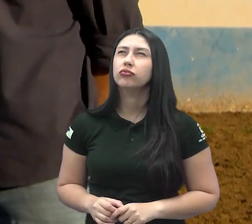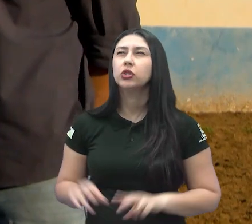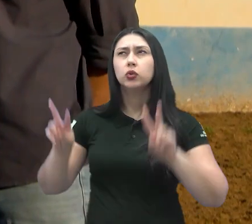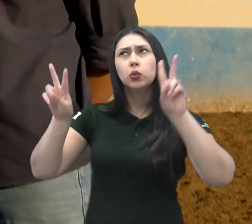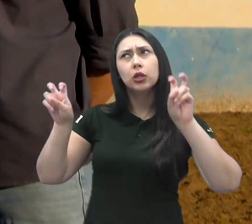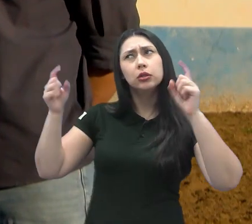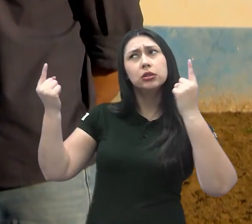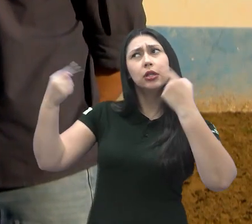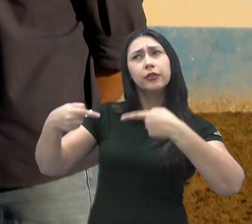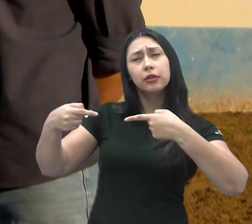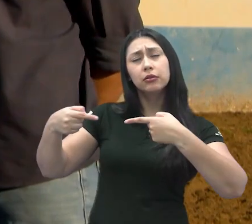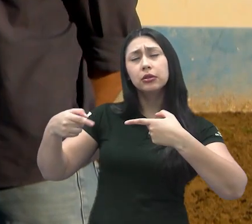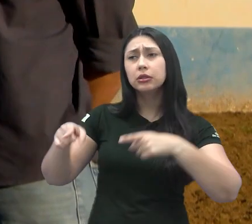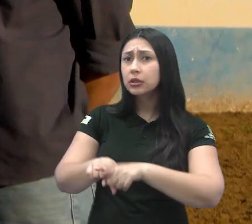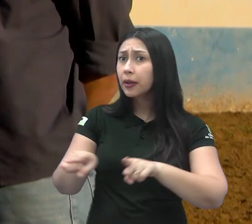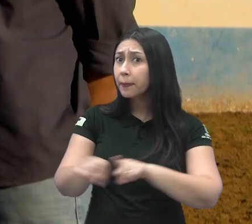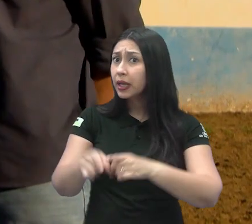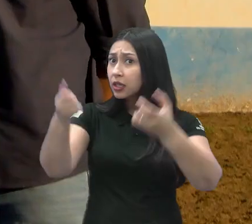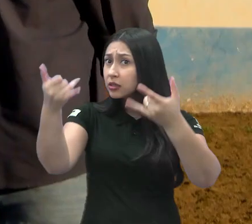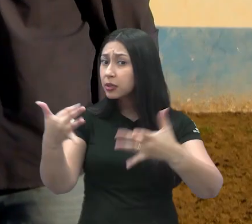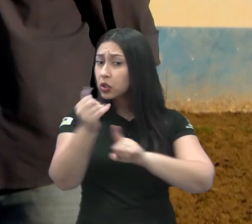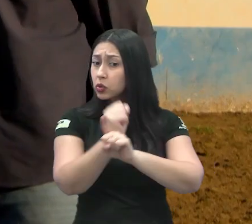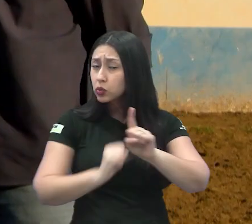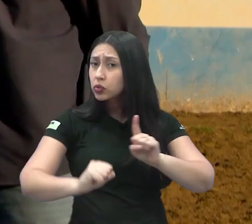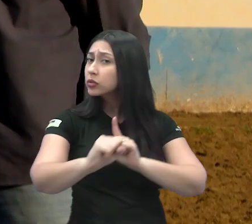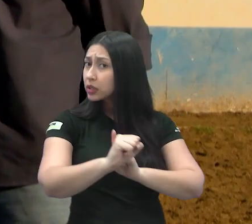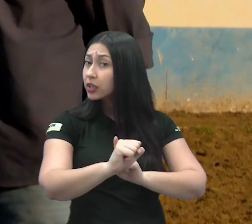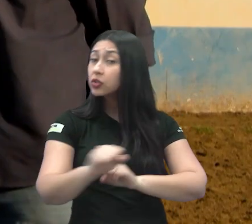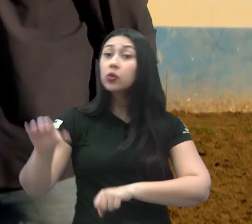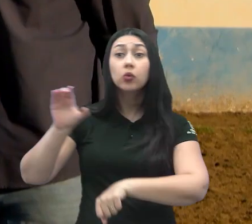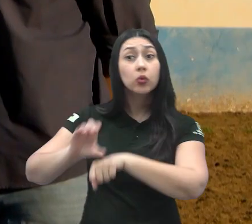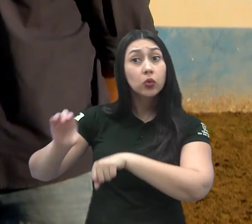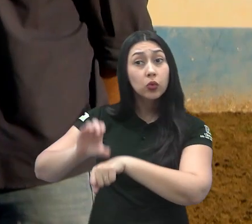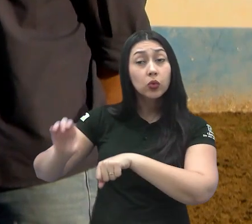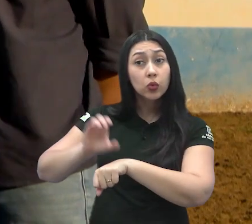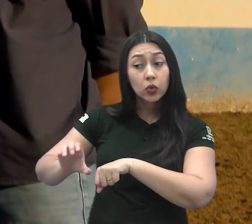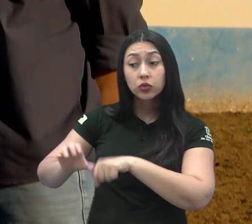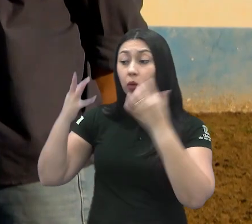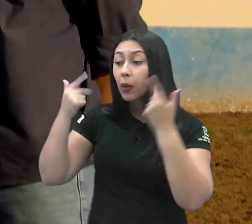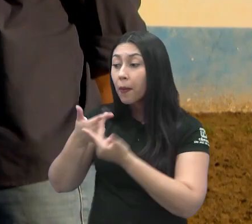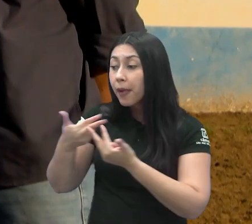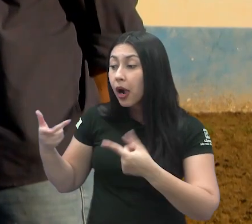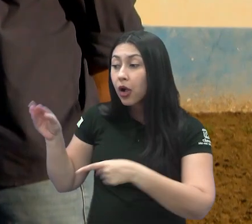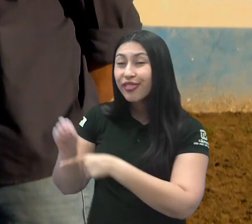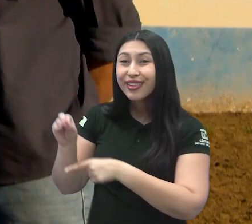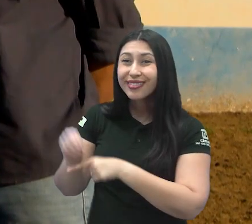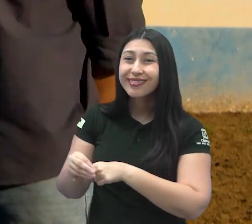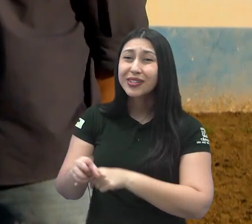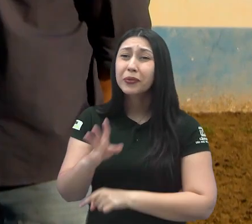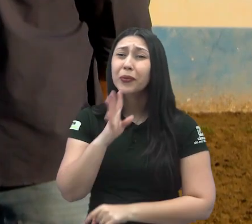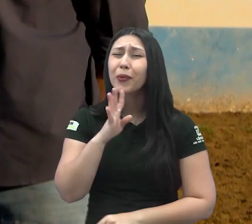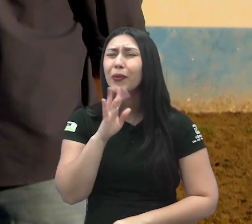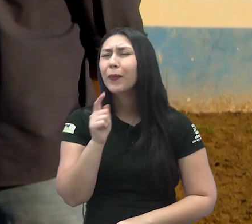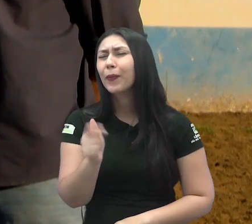e até falando um pouquinho assim de sociedade mesmo, o curso de zootecnia ele não é bastante difundido, né? Então